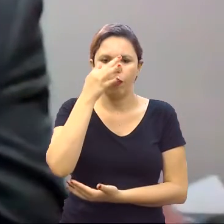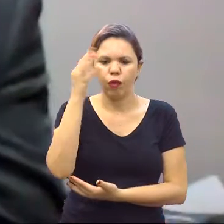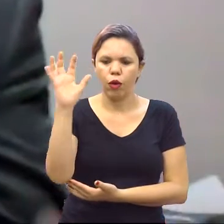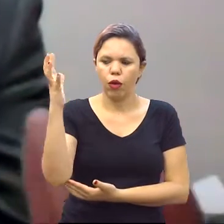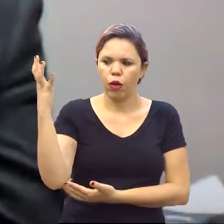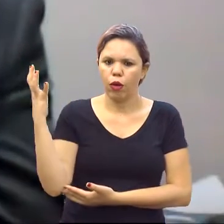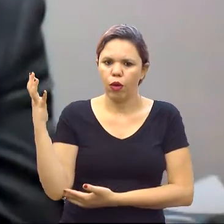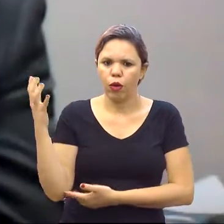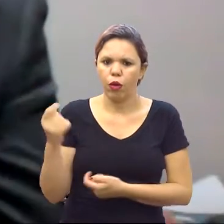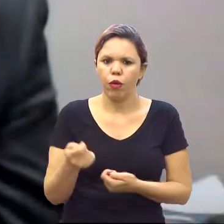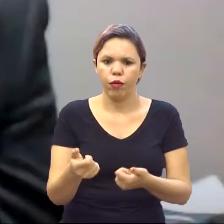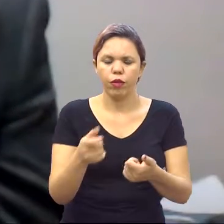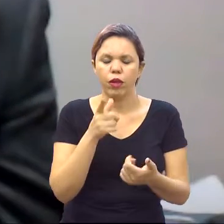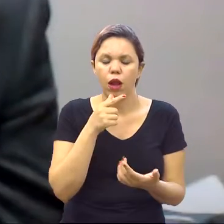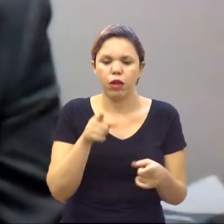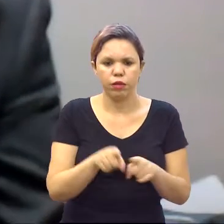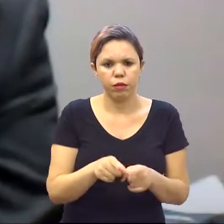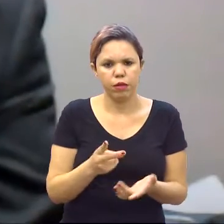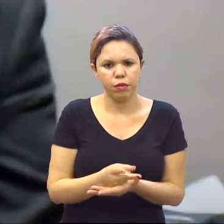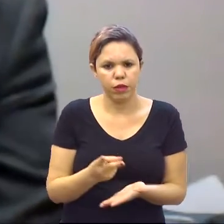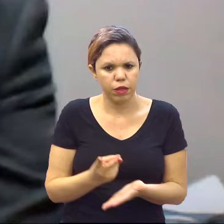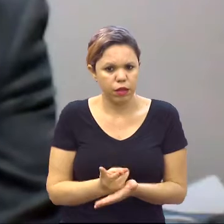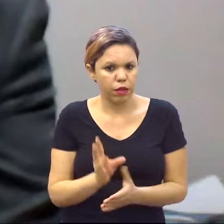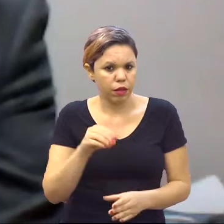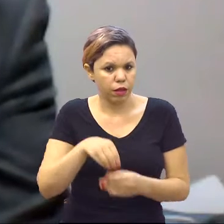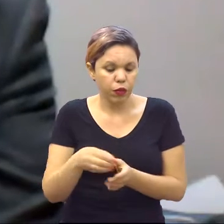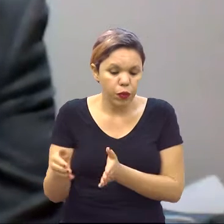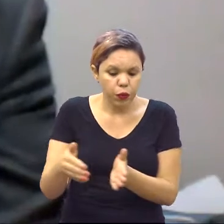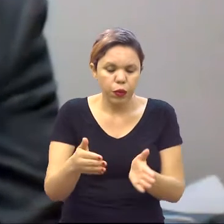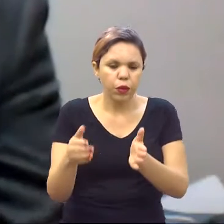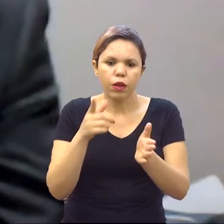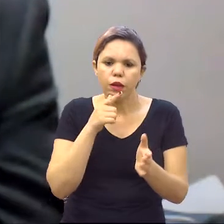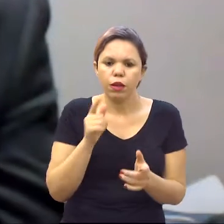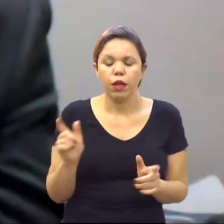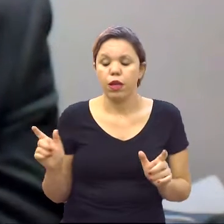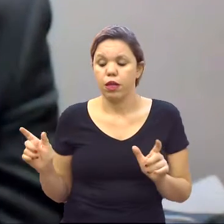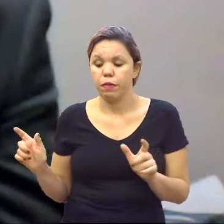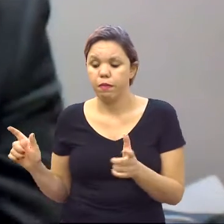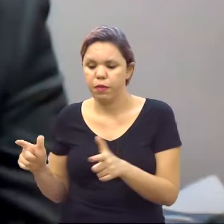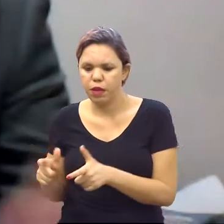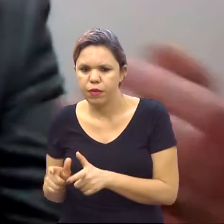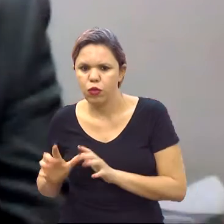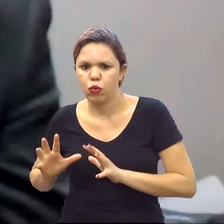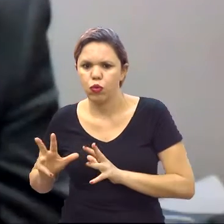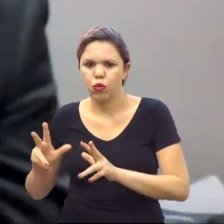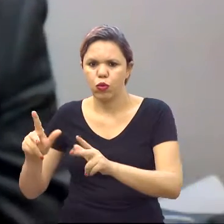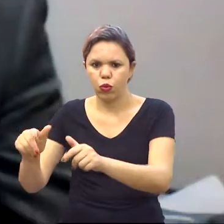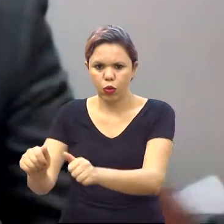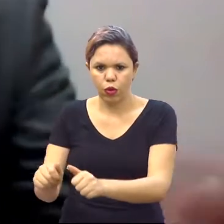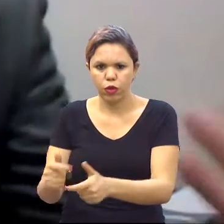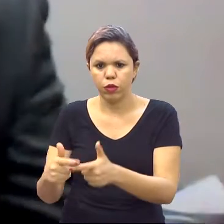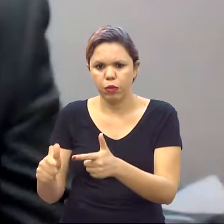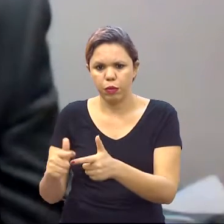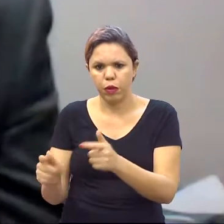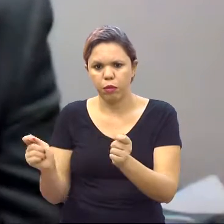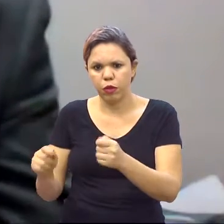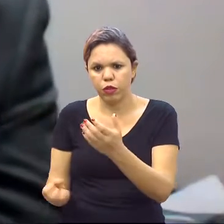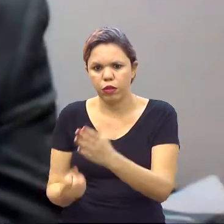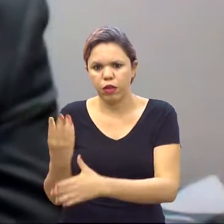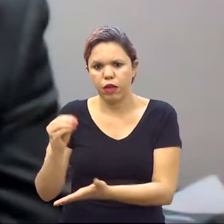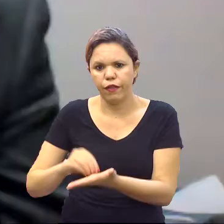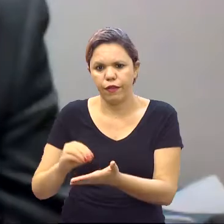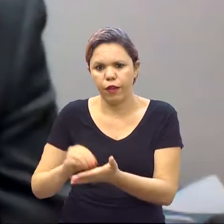nos ofertando água, mantendo vazões nos cursos d'água e minimizando todas as